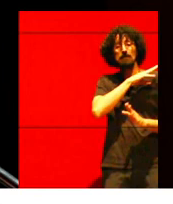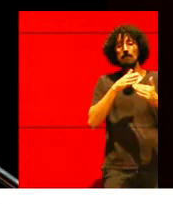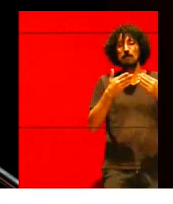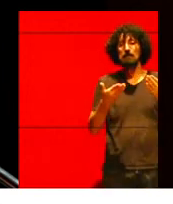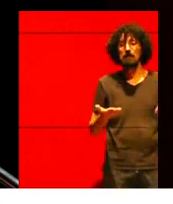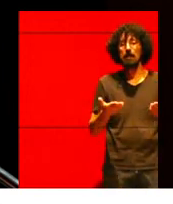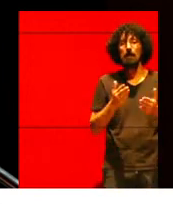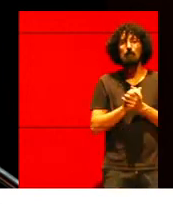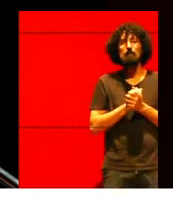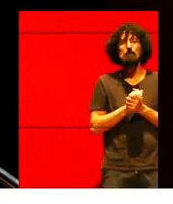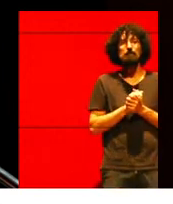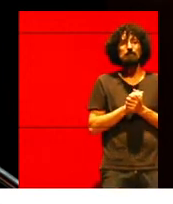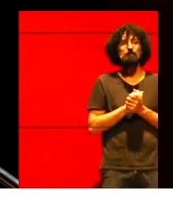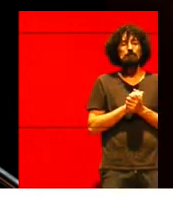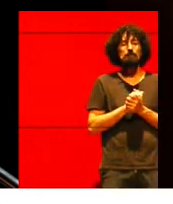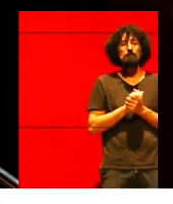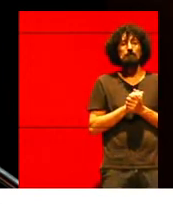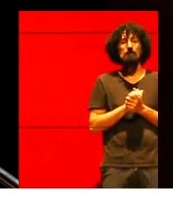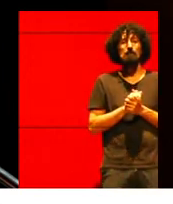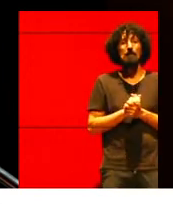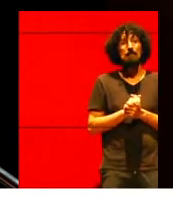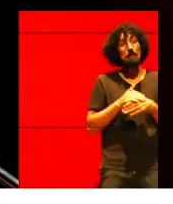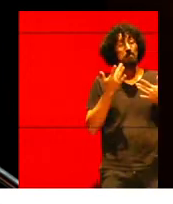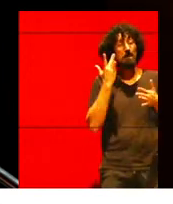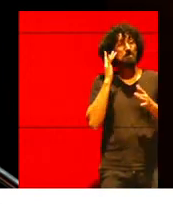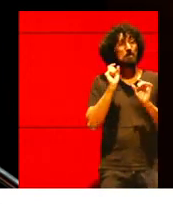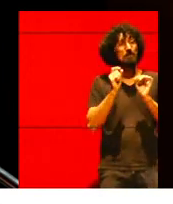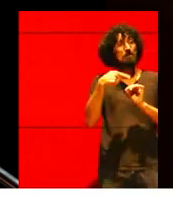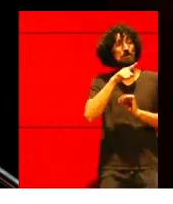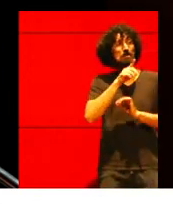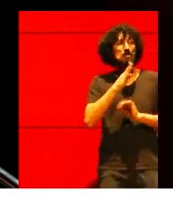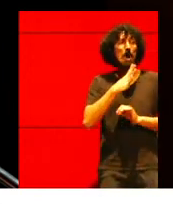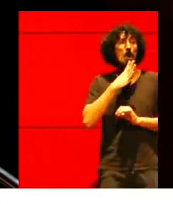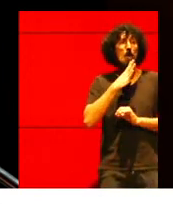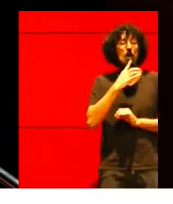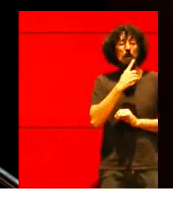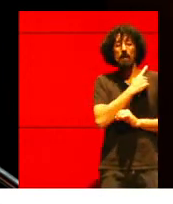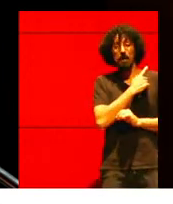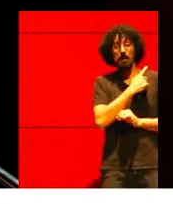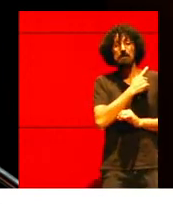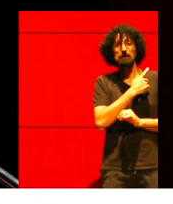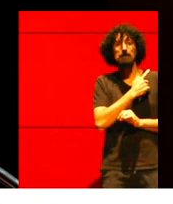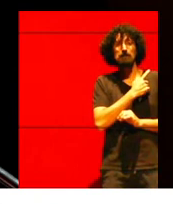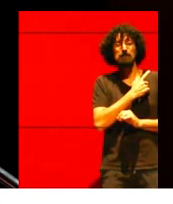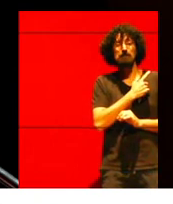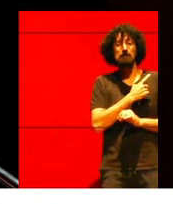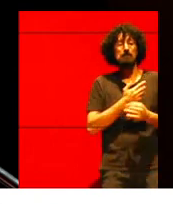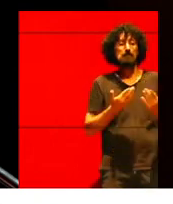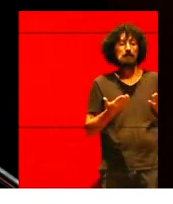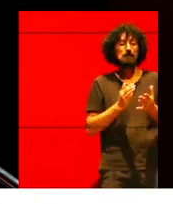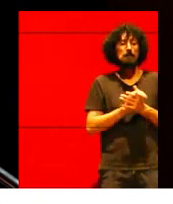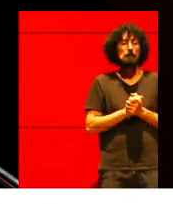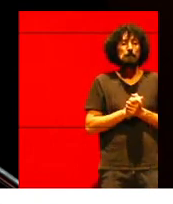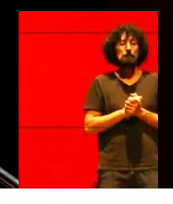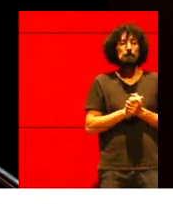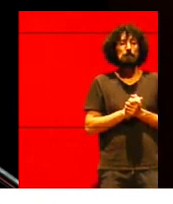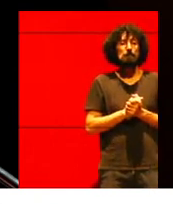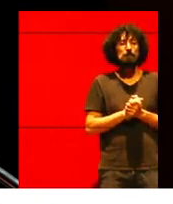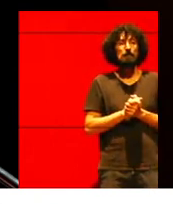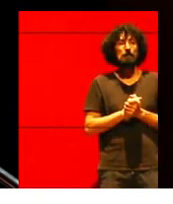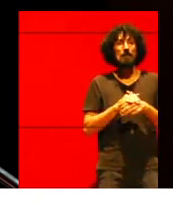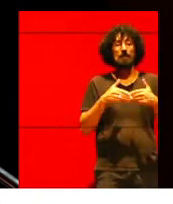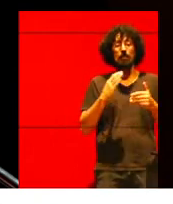né? Então, provavelmente, vocês passaram, subiram a plataforma, né? Então, vamos lá. classificação